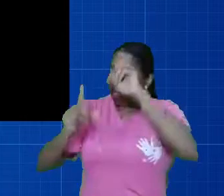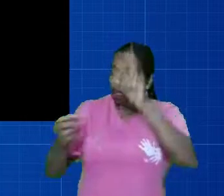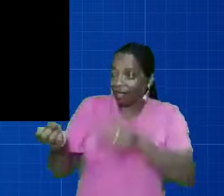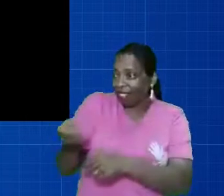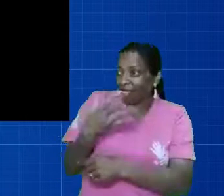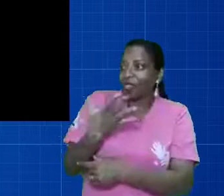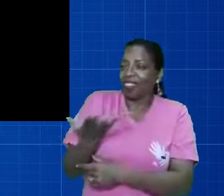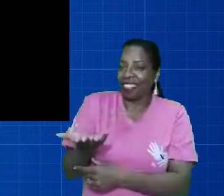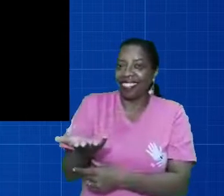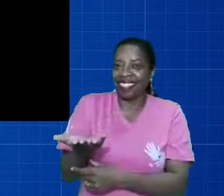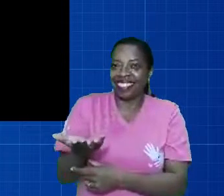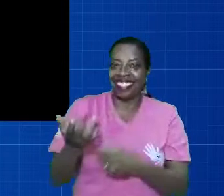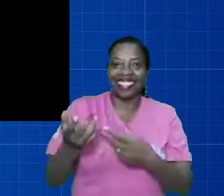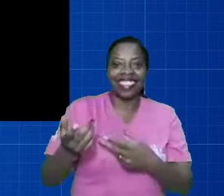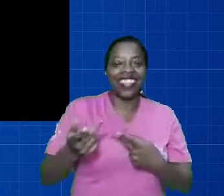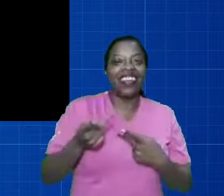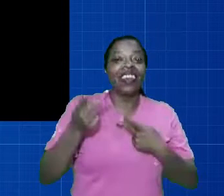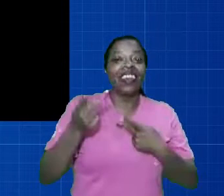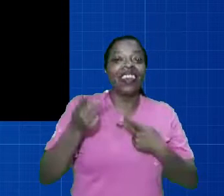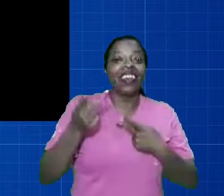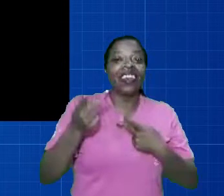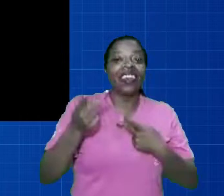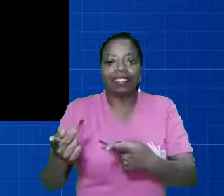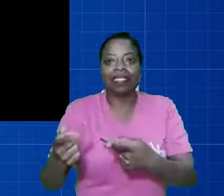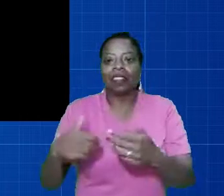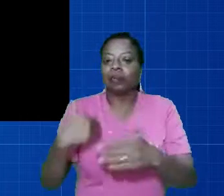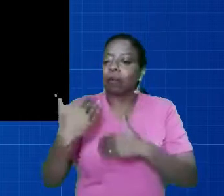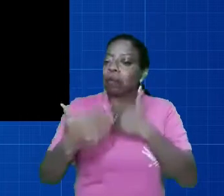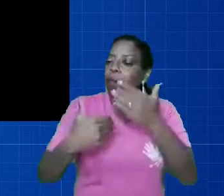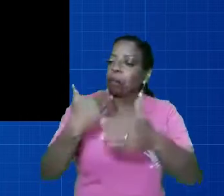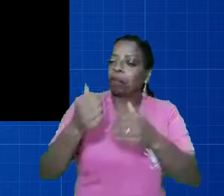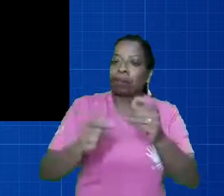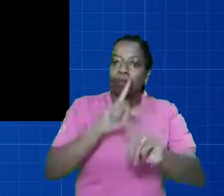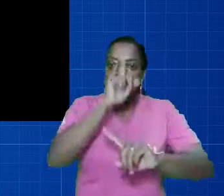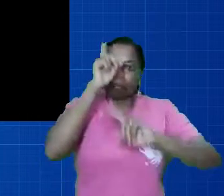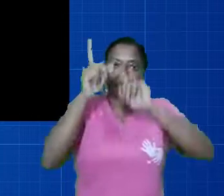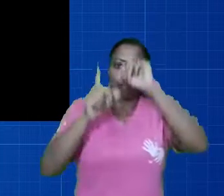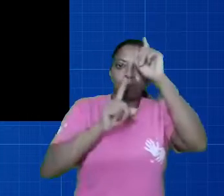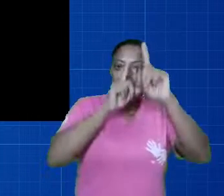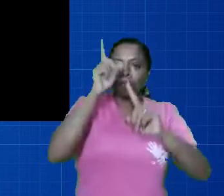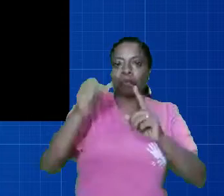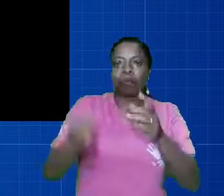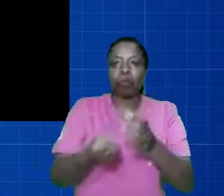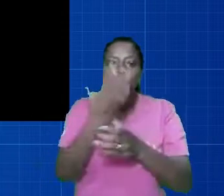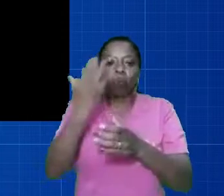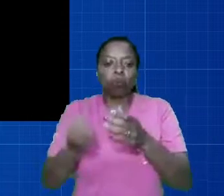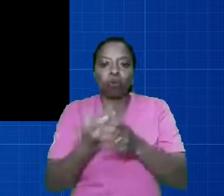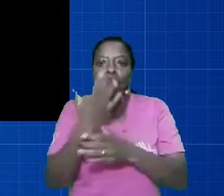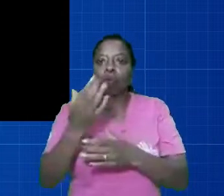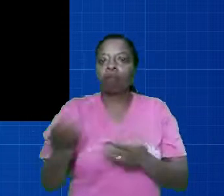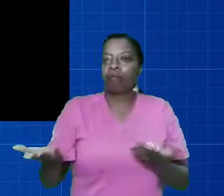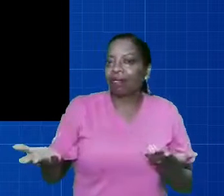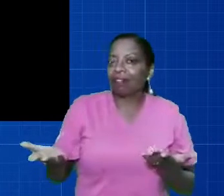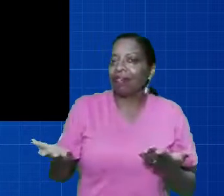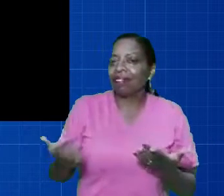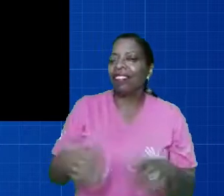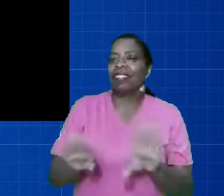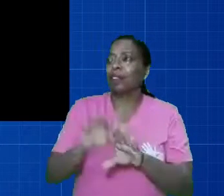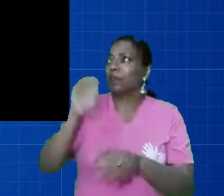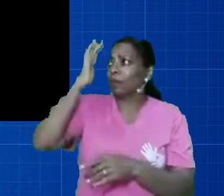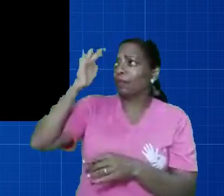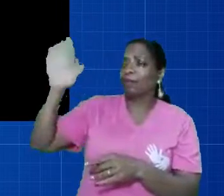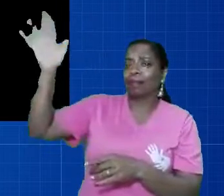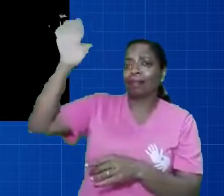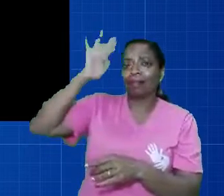tem esse convite a um processo de criação e posteriormente, acredito, uma reflexão. E aí é que entra o ensino,